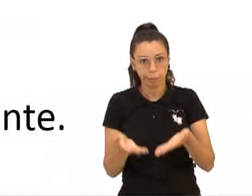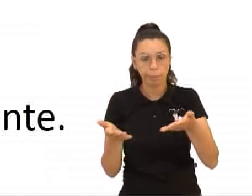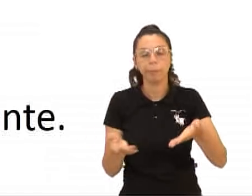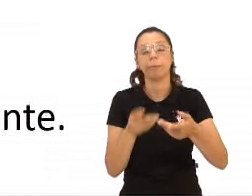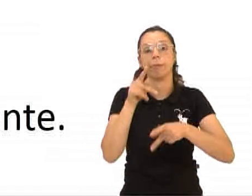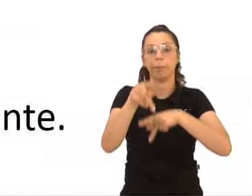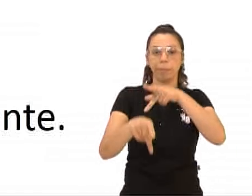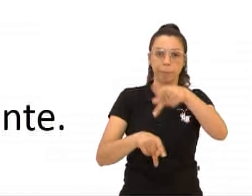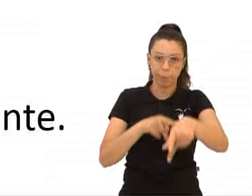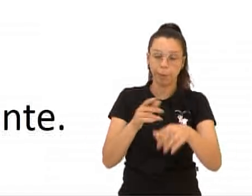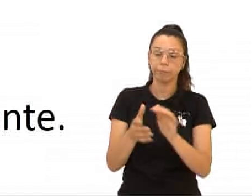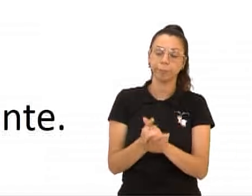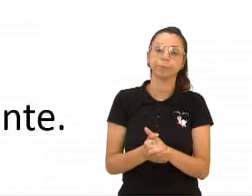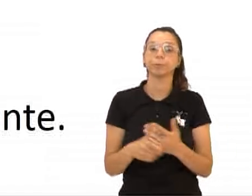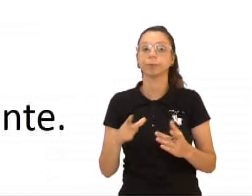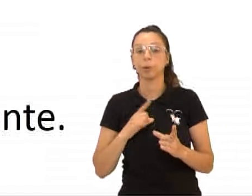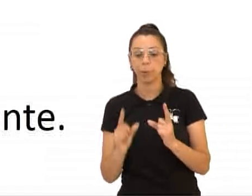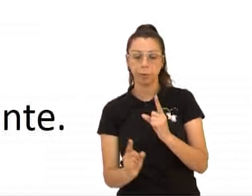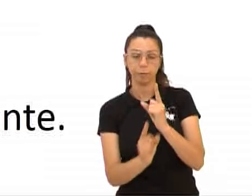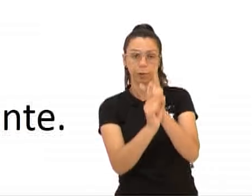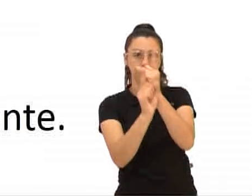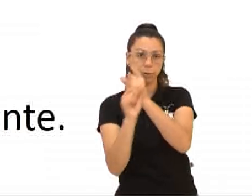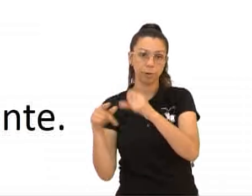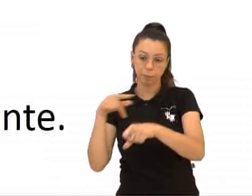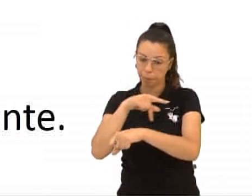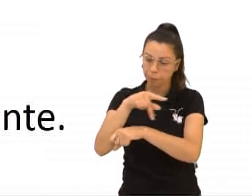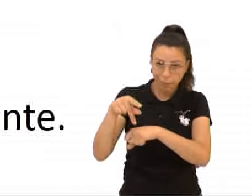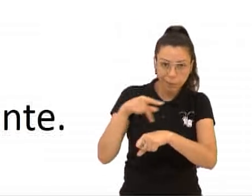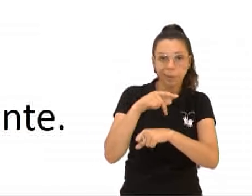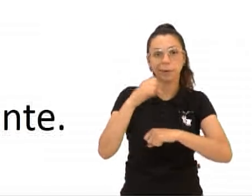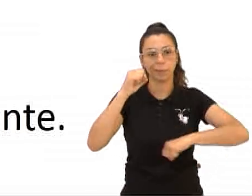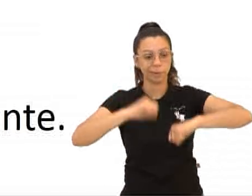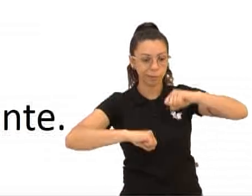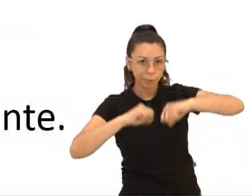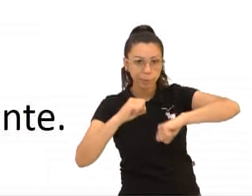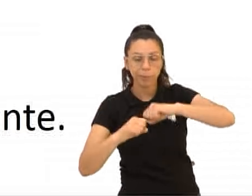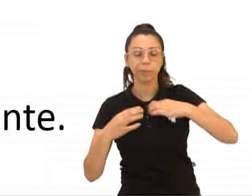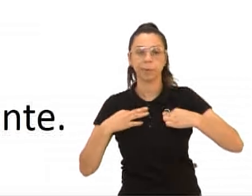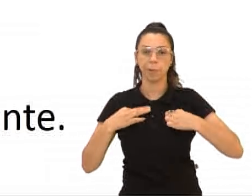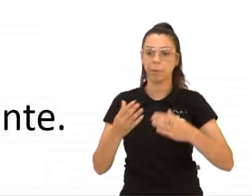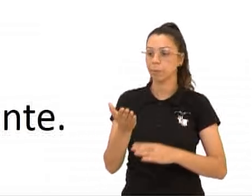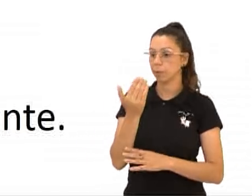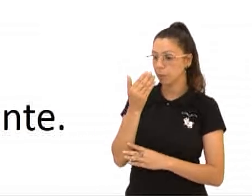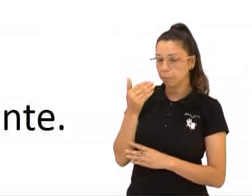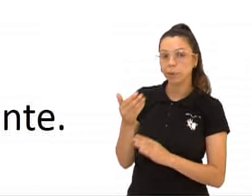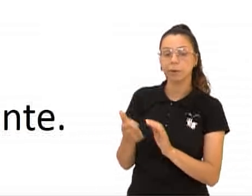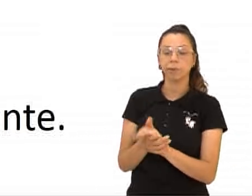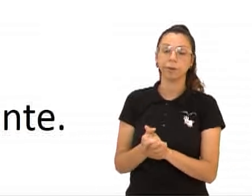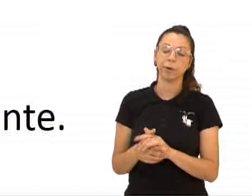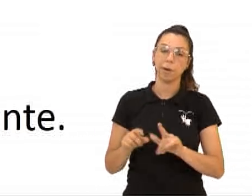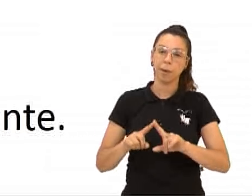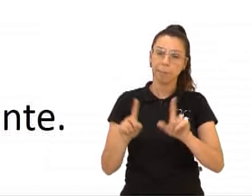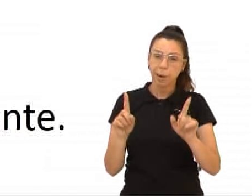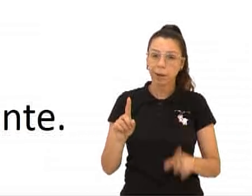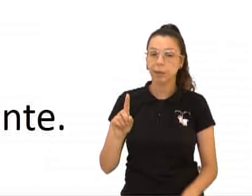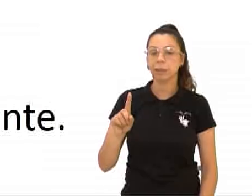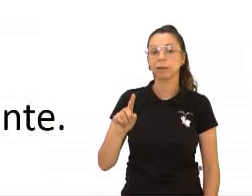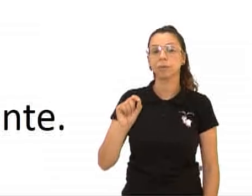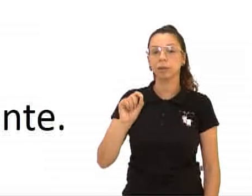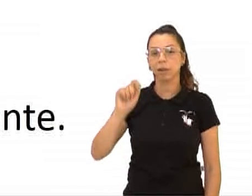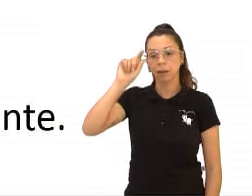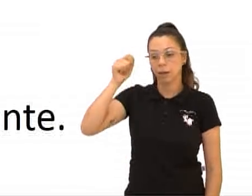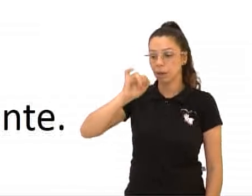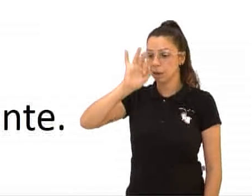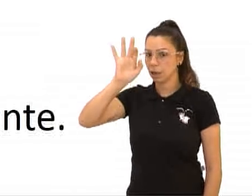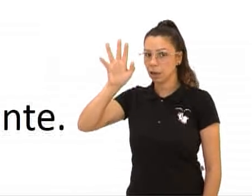vai encontrar esse tipo de indústria de base, né, têxtil alimentícia, com exceção aí da África do Sul, Egito e a